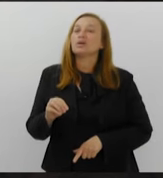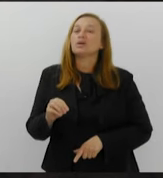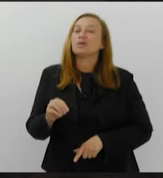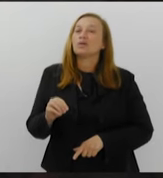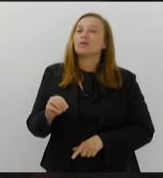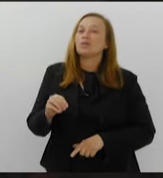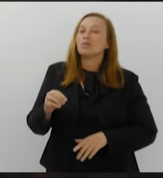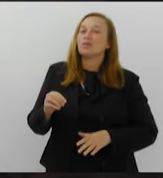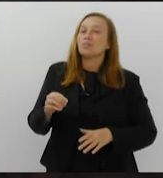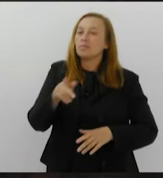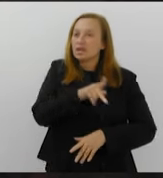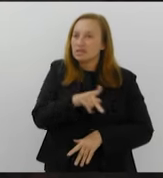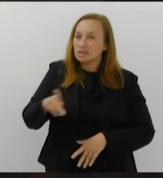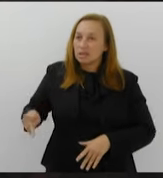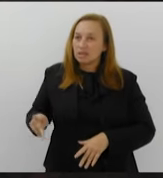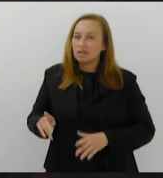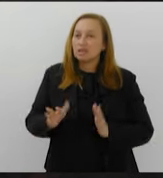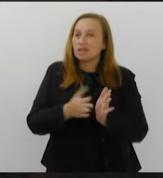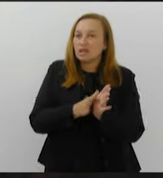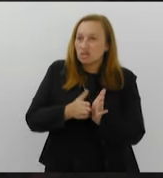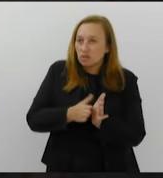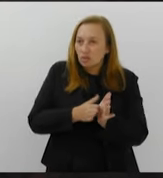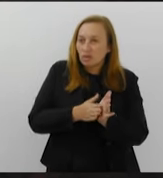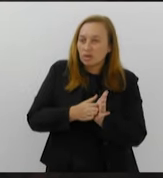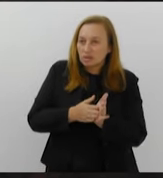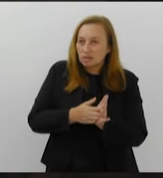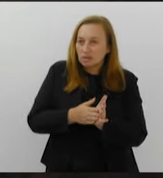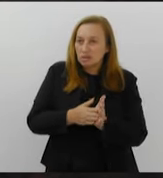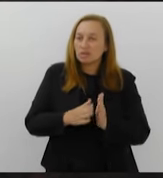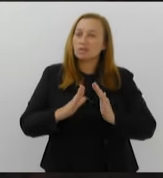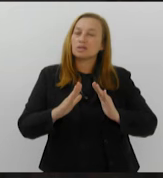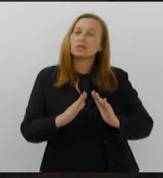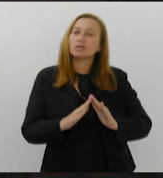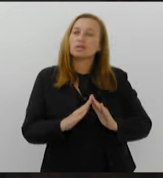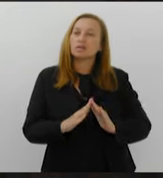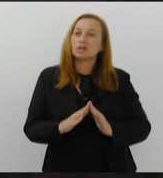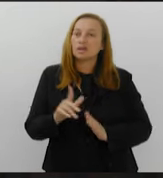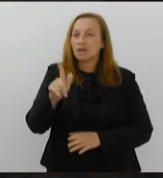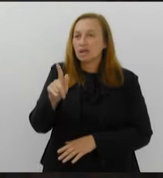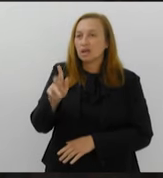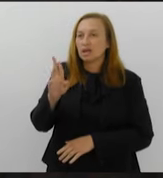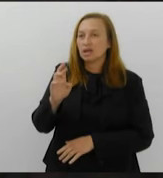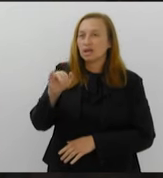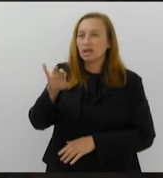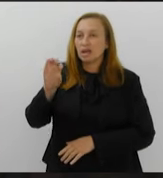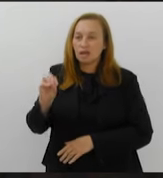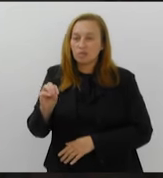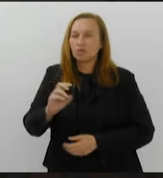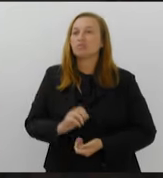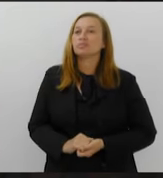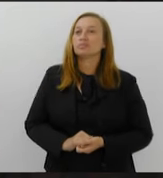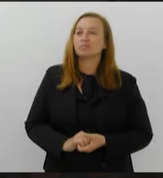Samba Paraíso do Tuiuti, concede o diploma Abadias de Nascimento a Renato Marins Thor. Senhora